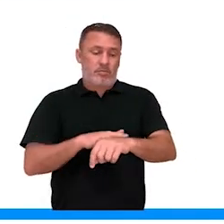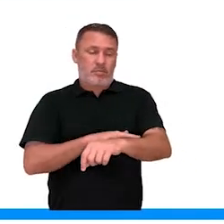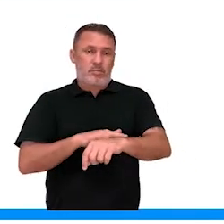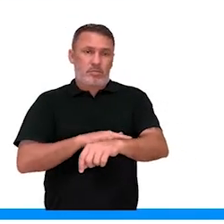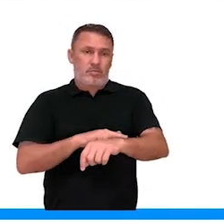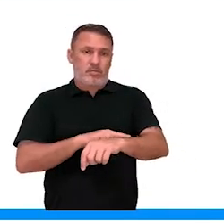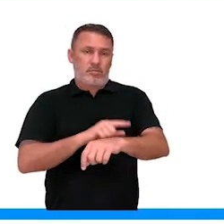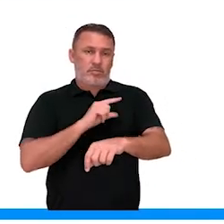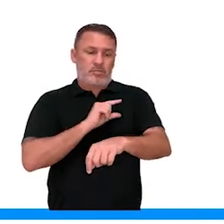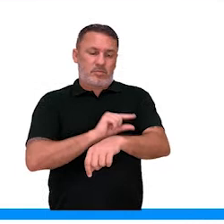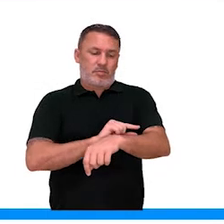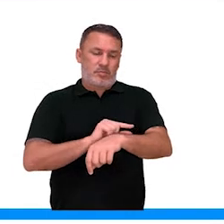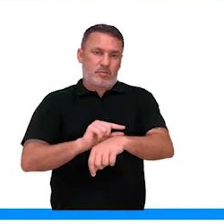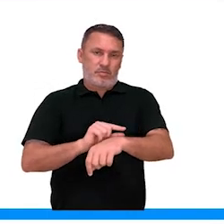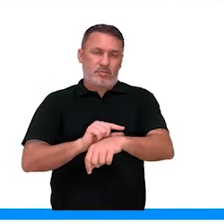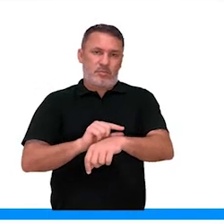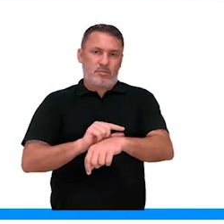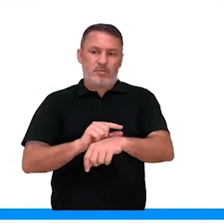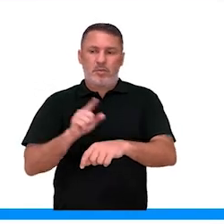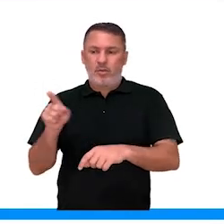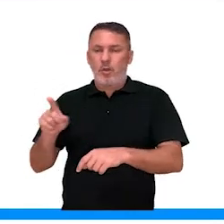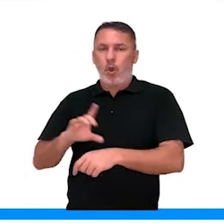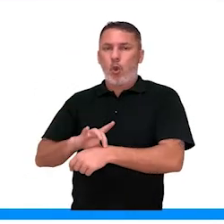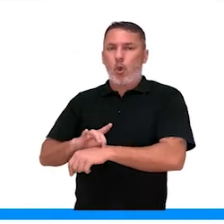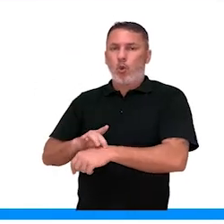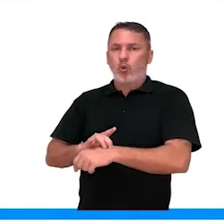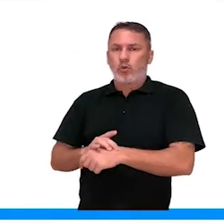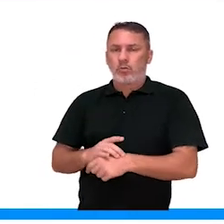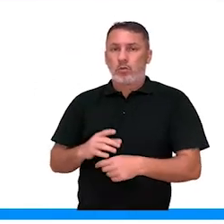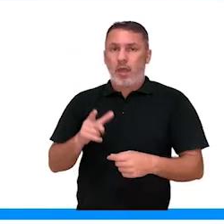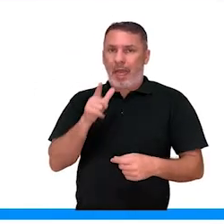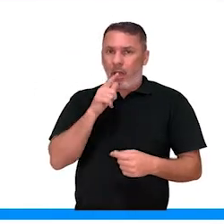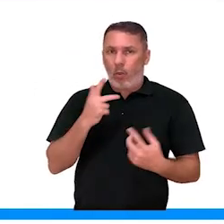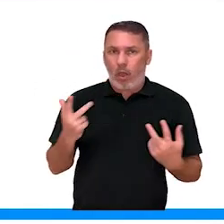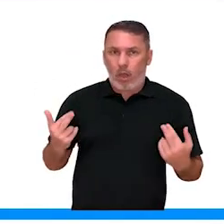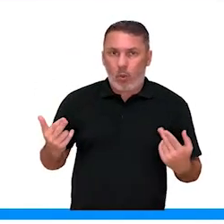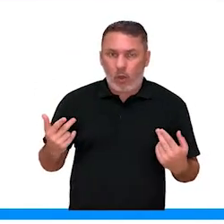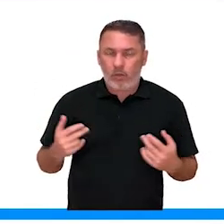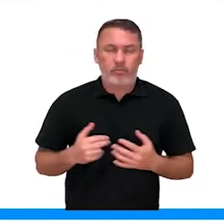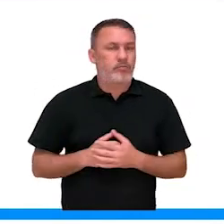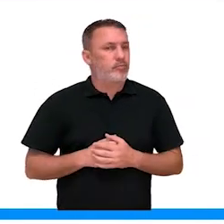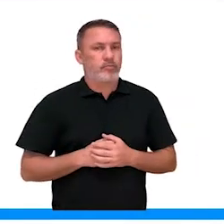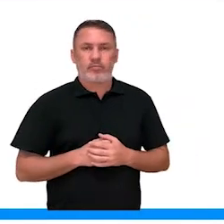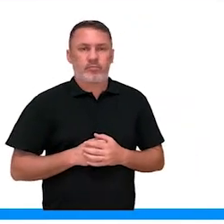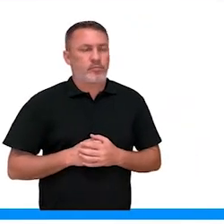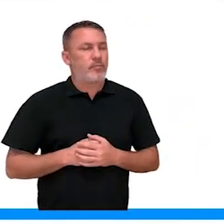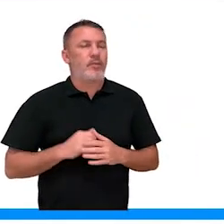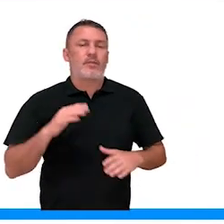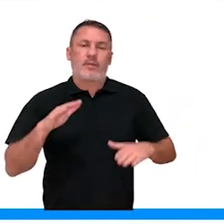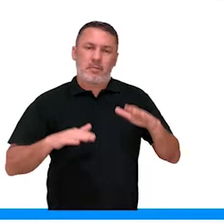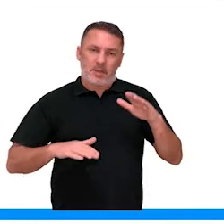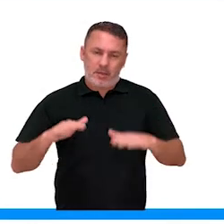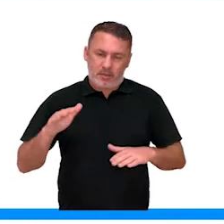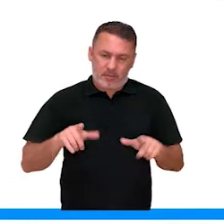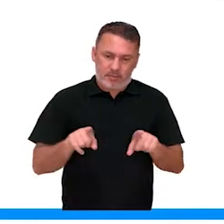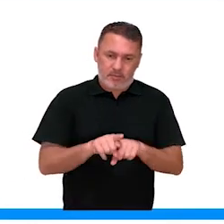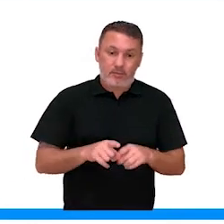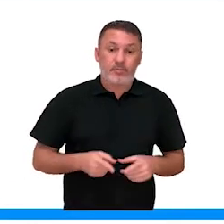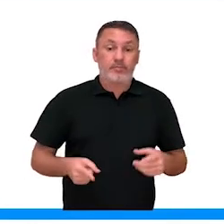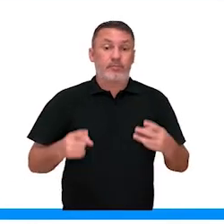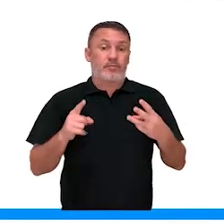nervoso e fizer um comparativo com um tecido ósseo, ele também não vai ter a mesma quantidade de água. Isso vai